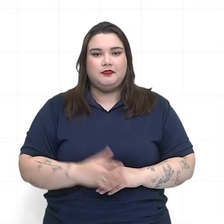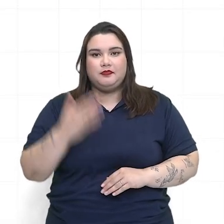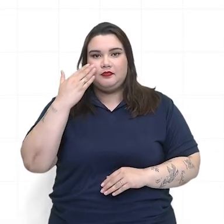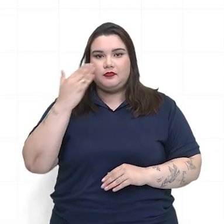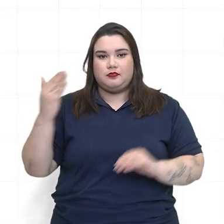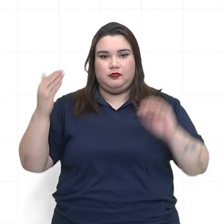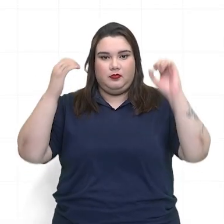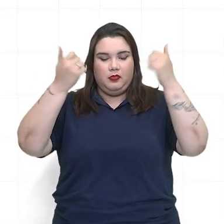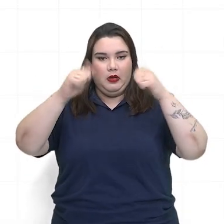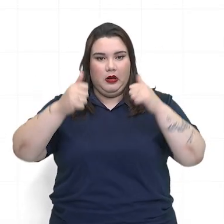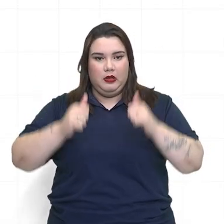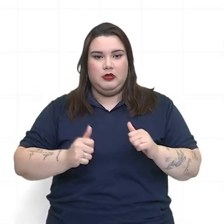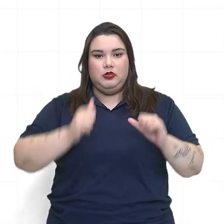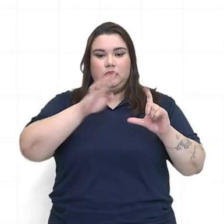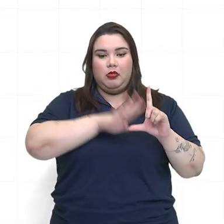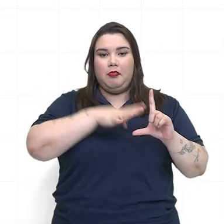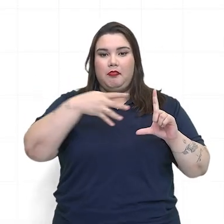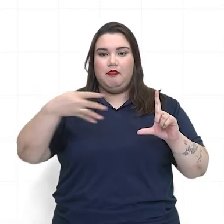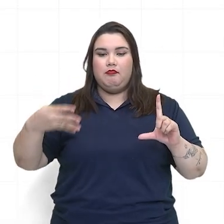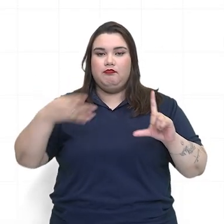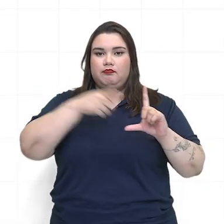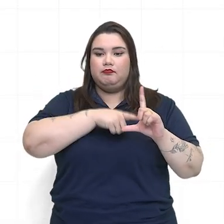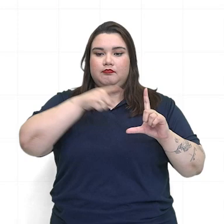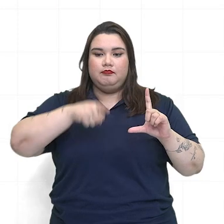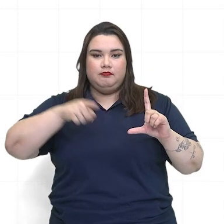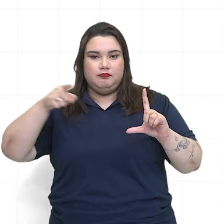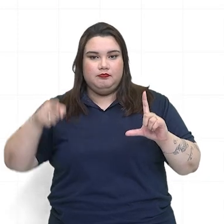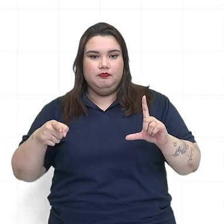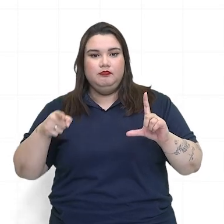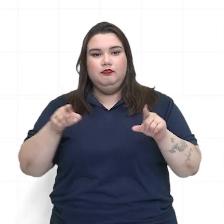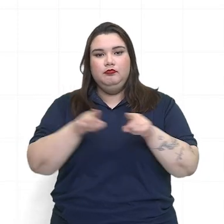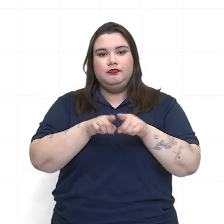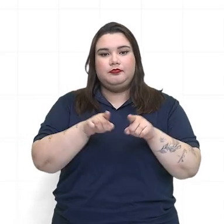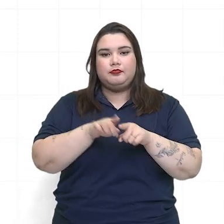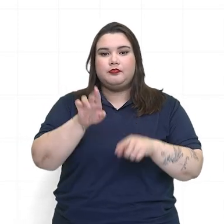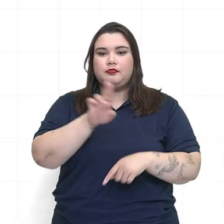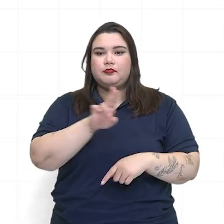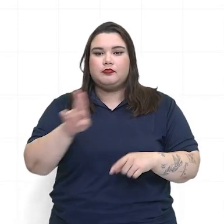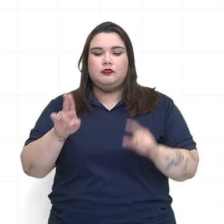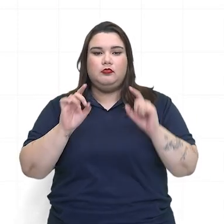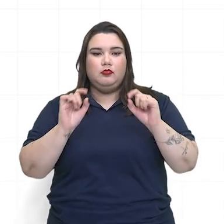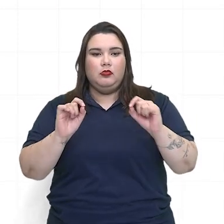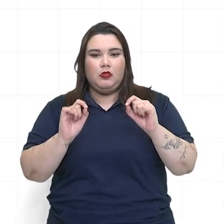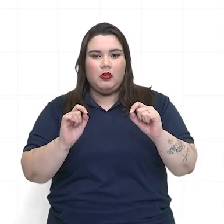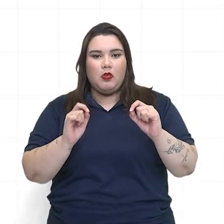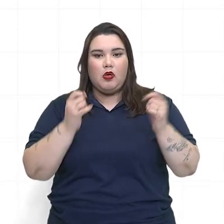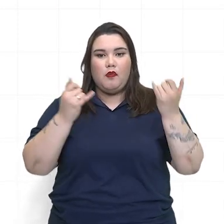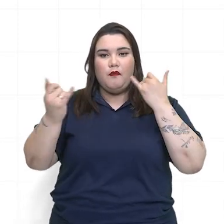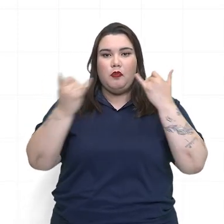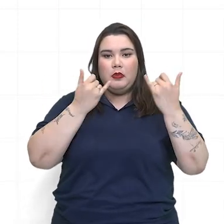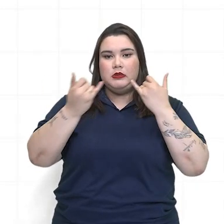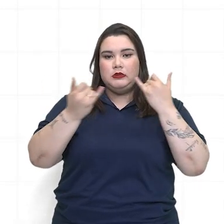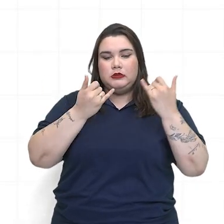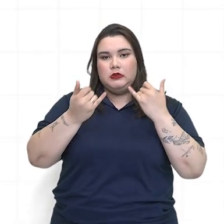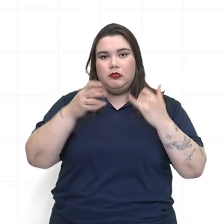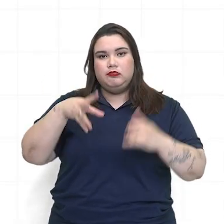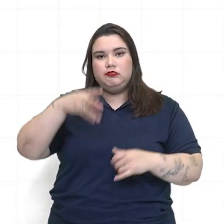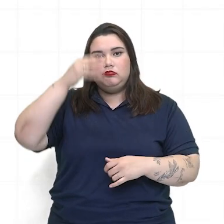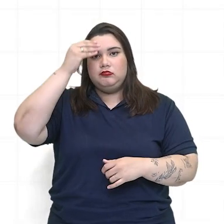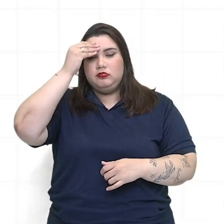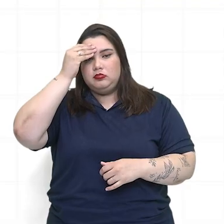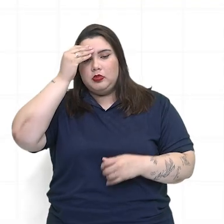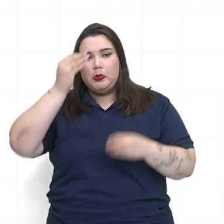Então, análise crítica de tabelas e gráficos, também chamados tratamentos da informação, que